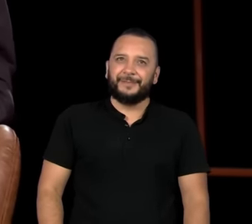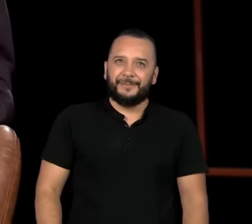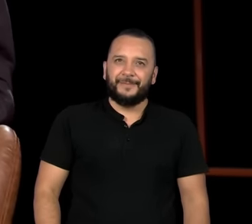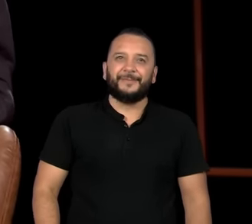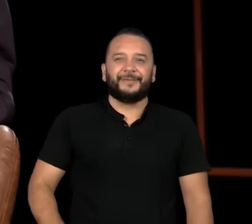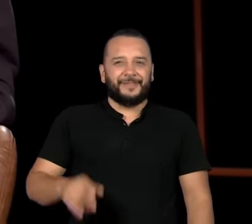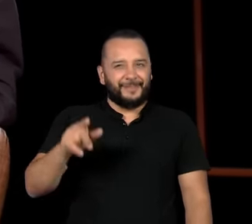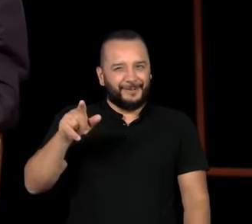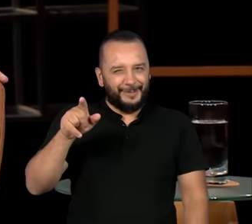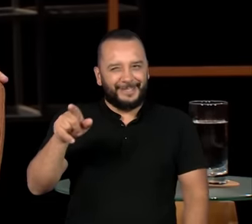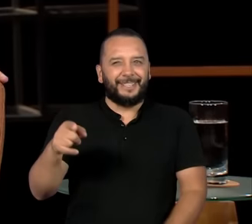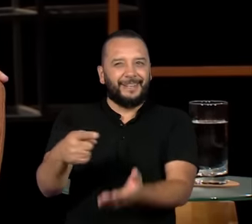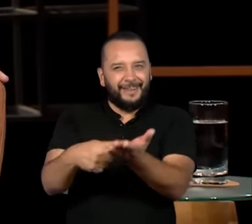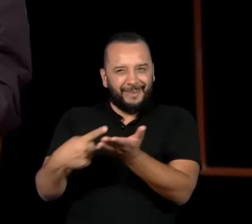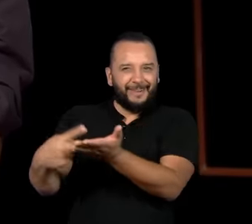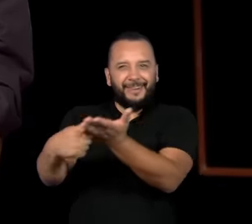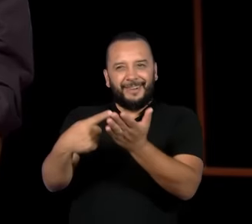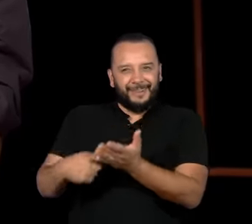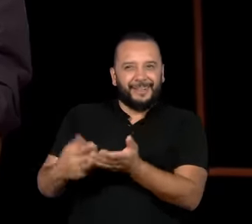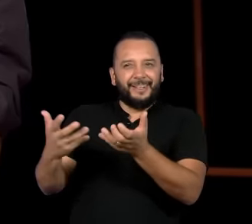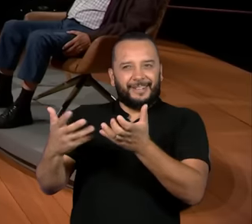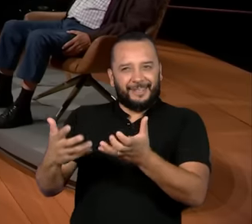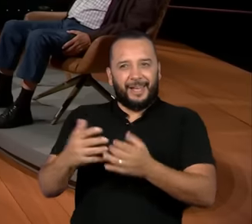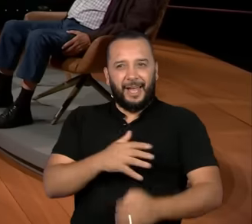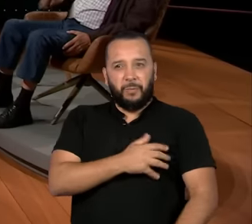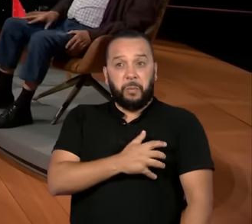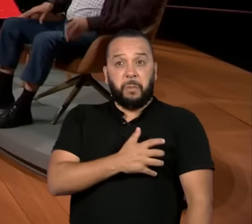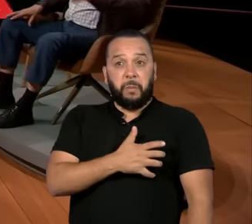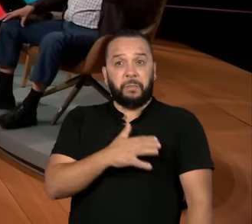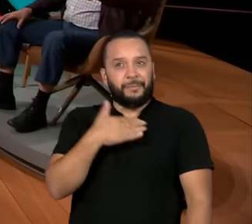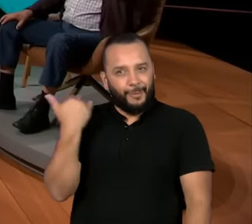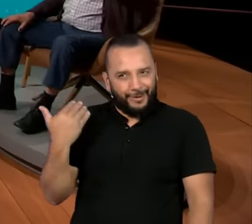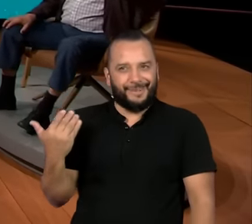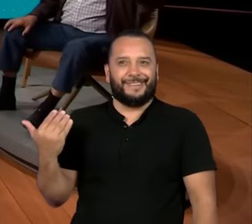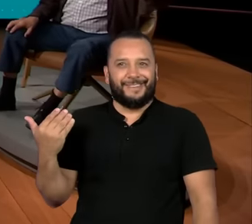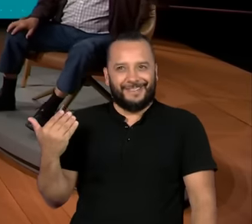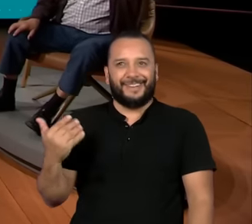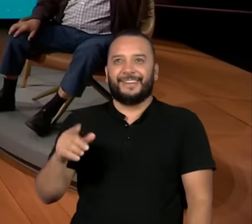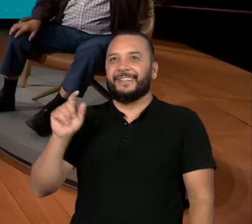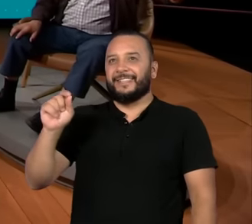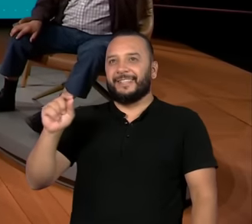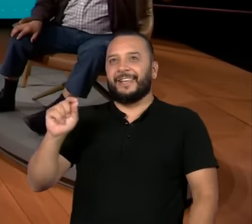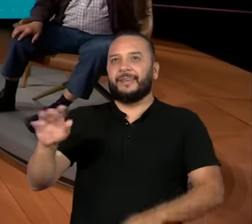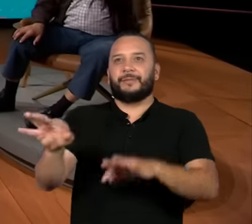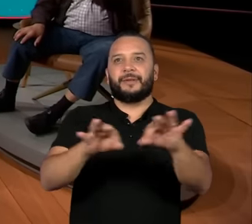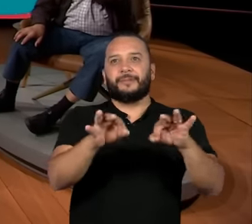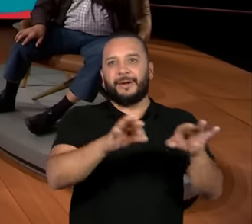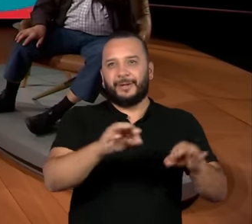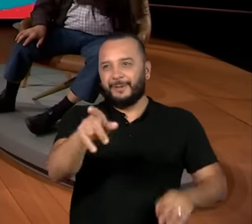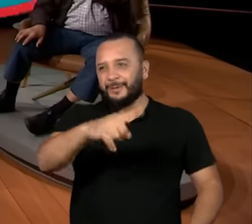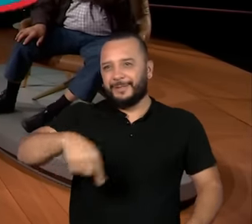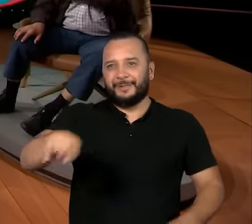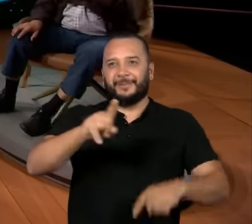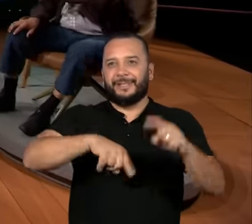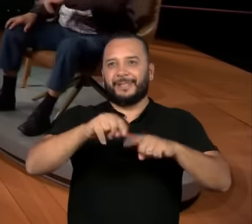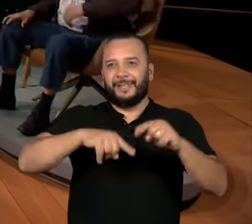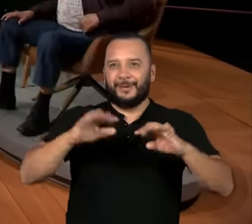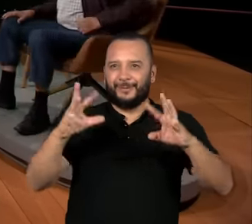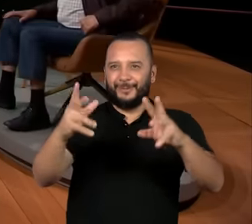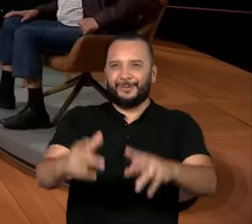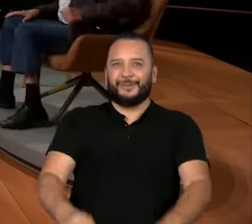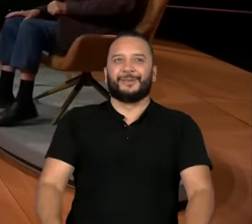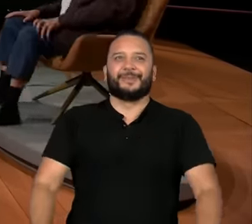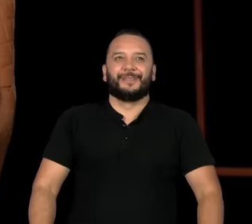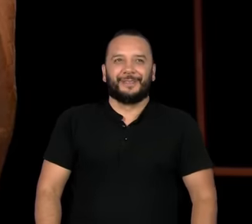isso é um complô para me matar. Vocês querem me matar. Imagina. Vou descobrir quem é que fez isso, que juntou esse material todo aí, viu?